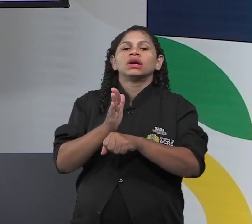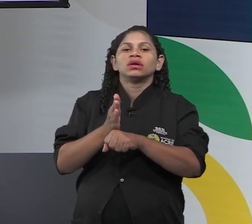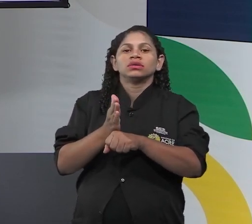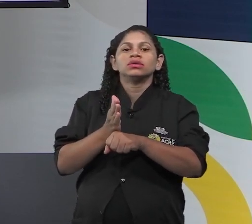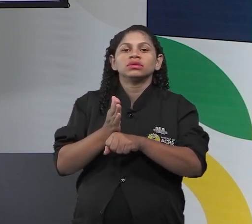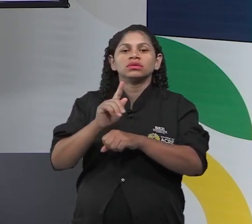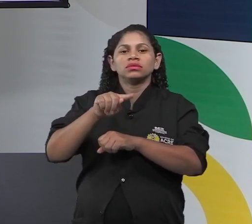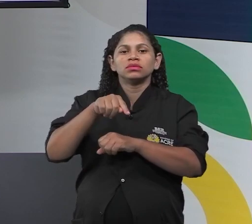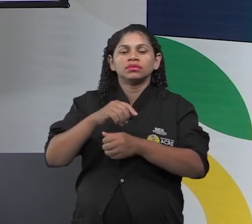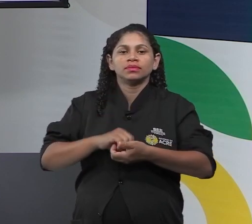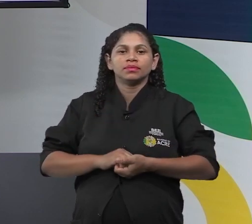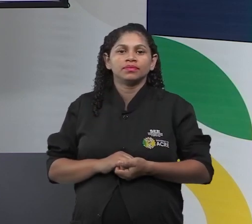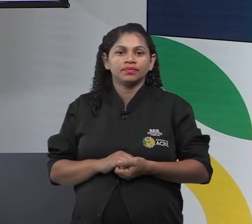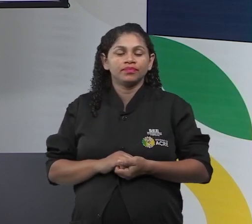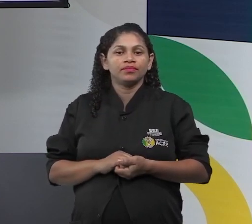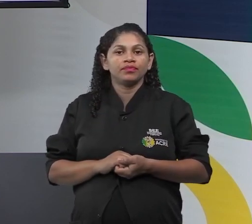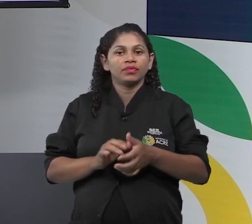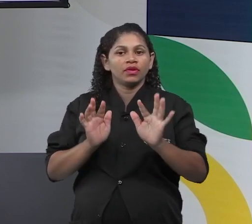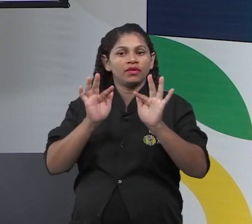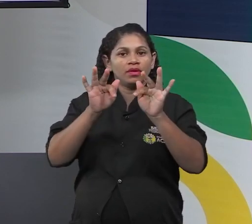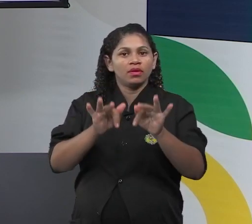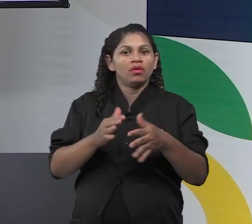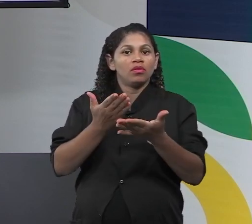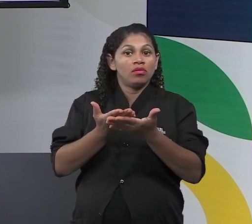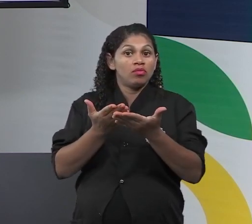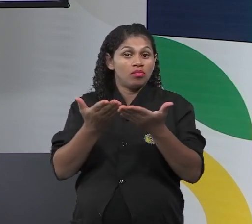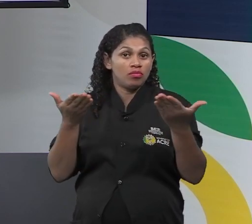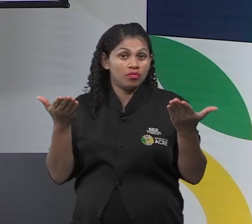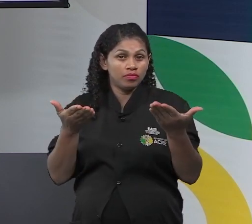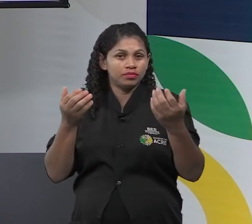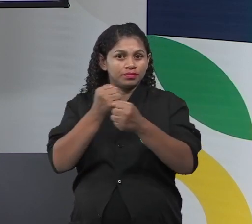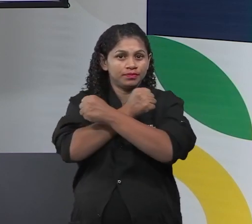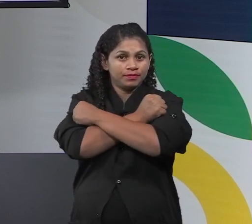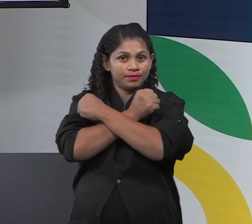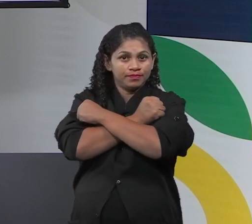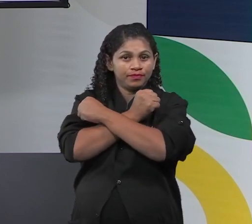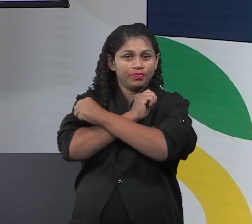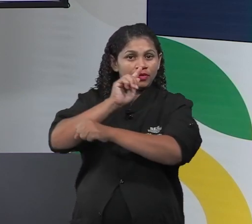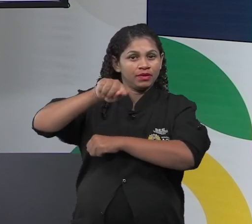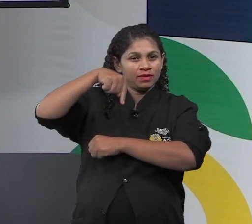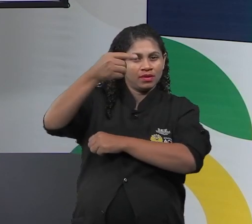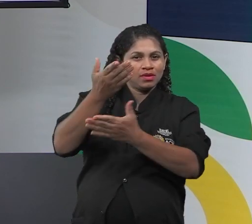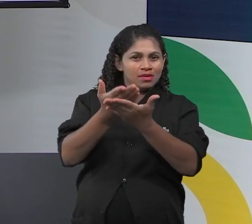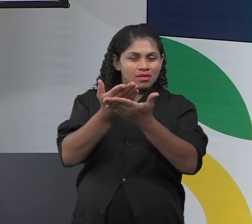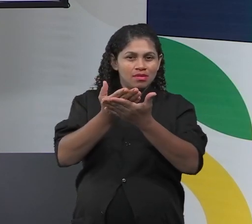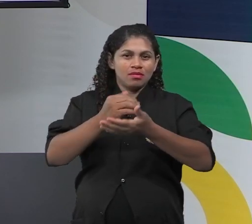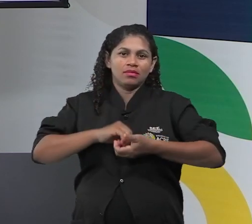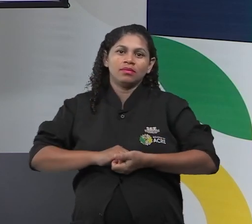você. Então, nós vamos ficar por aqui. Um forte abraço e até a próxima.